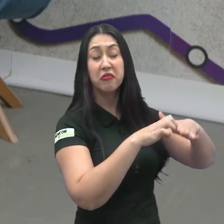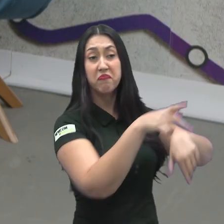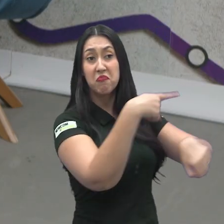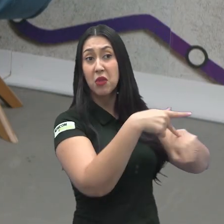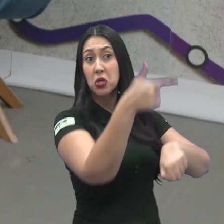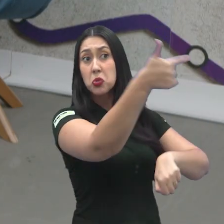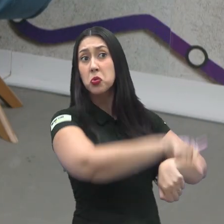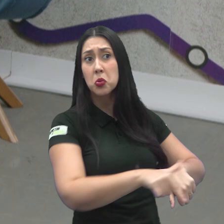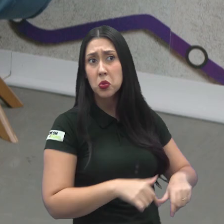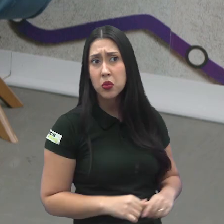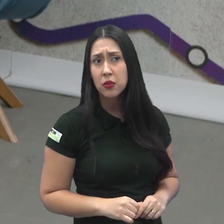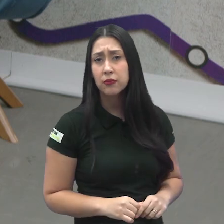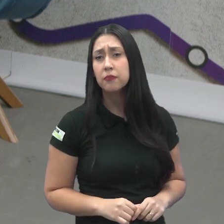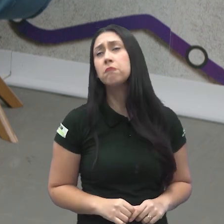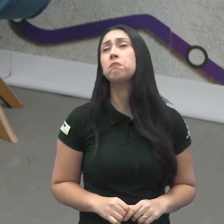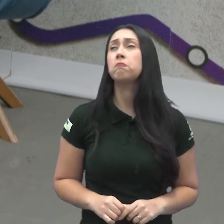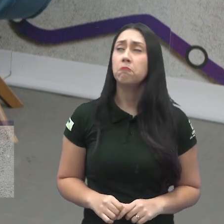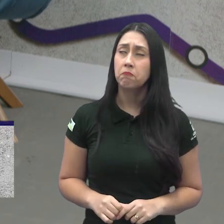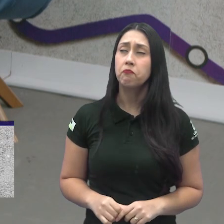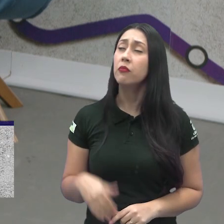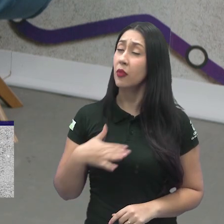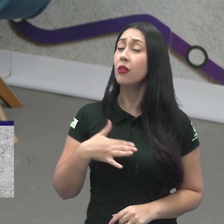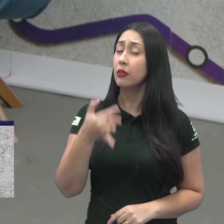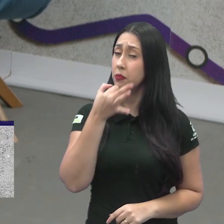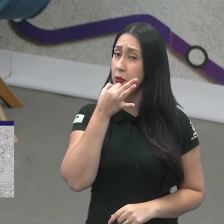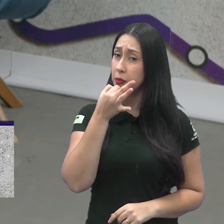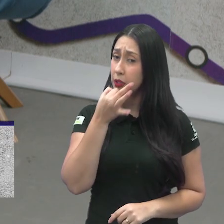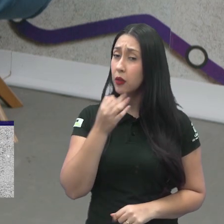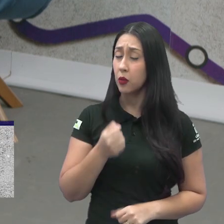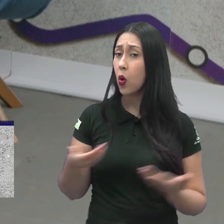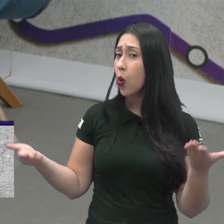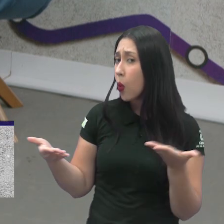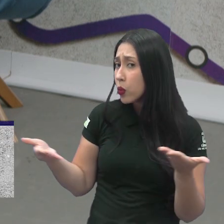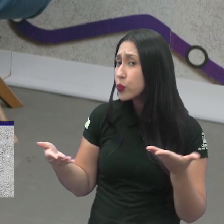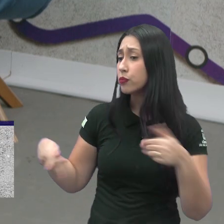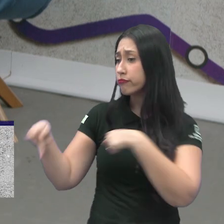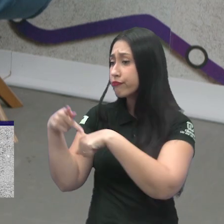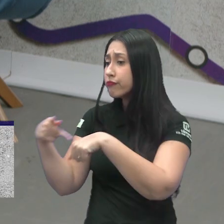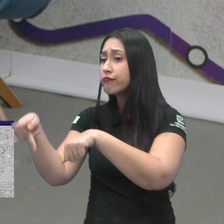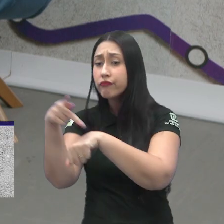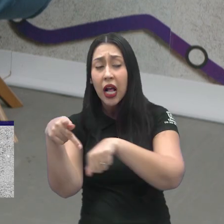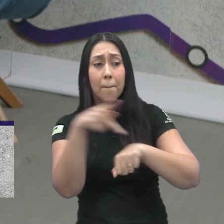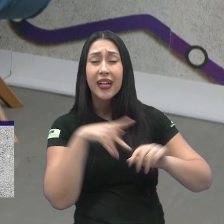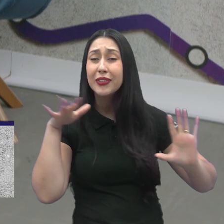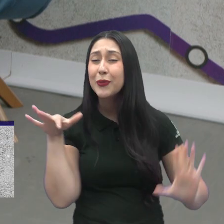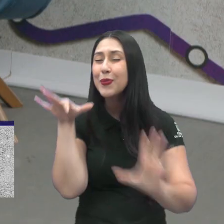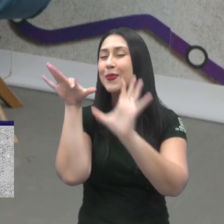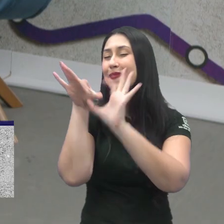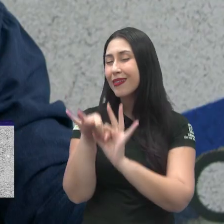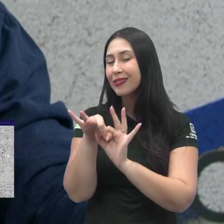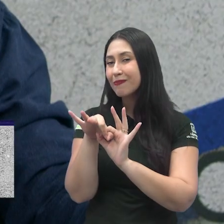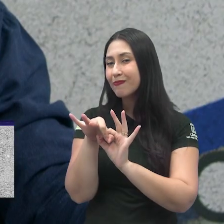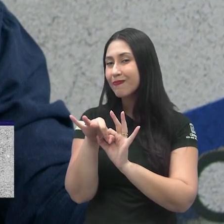também crescer na carreira? Eu acho que, assim, como eu falei anteriormente, como os países estão mais conectados, estamos muito mais próximos, acho que